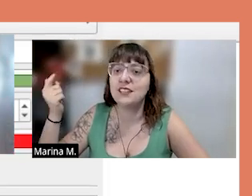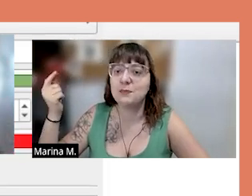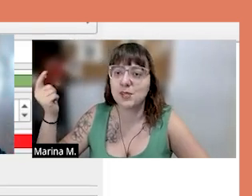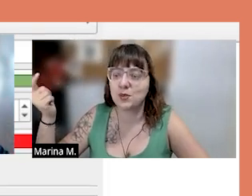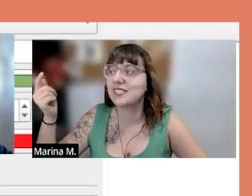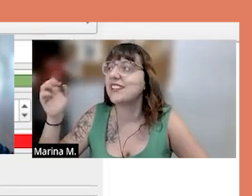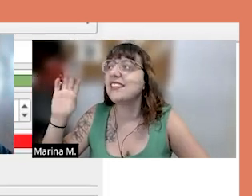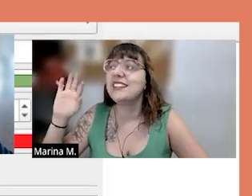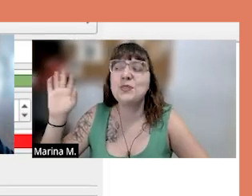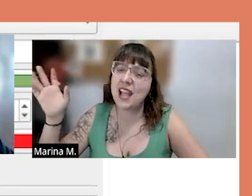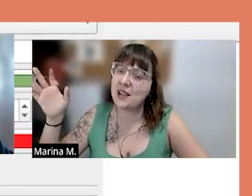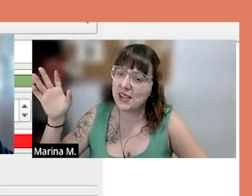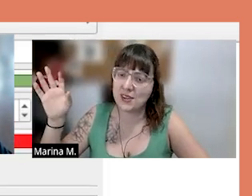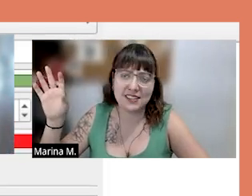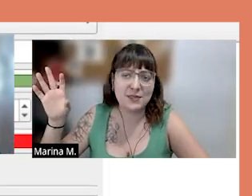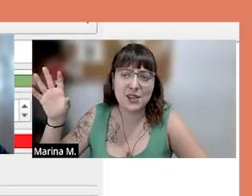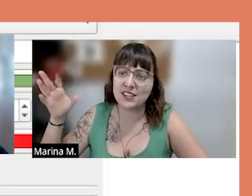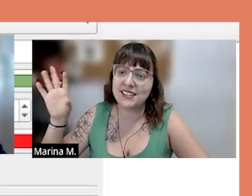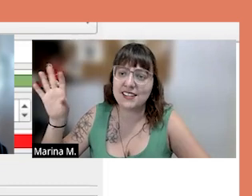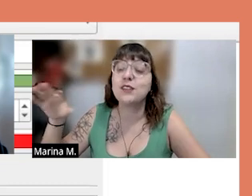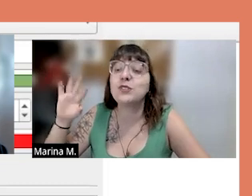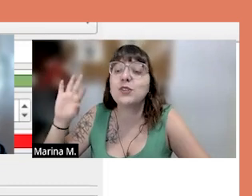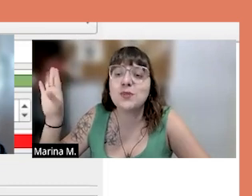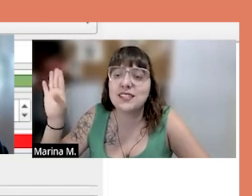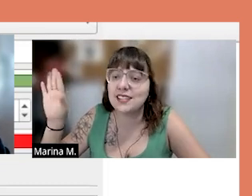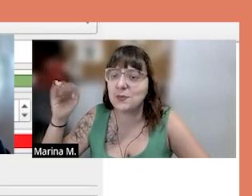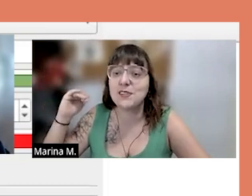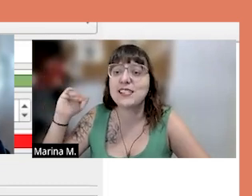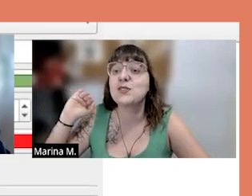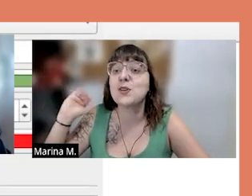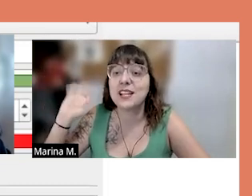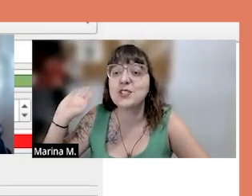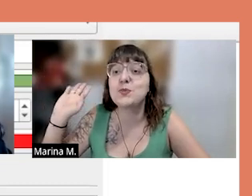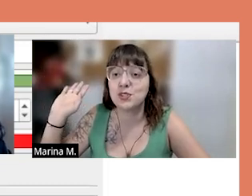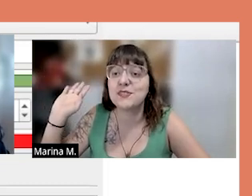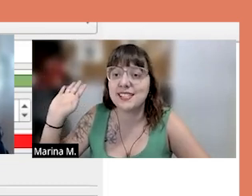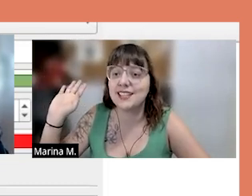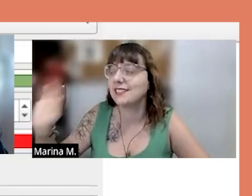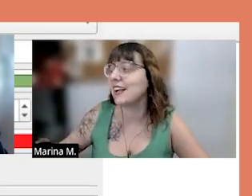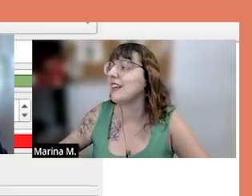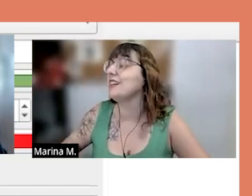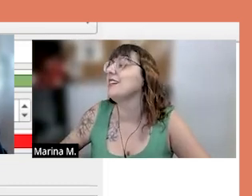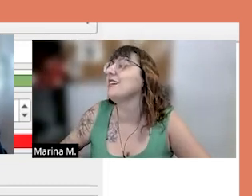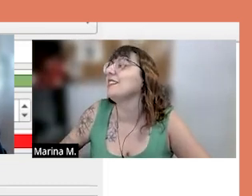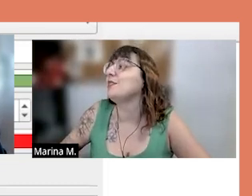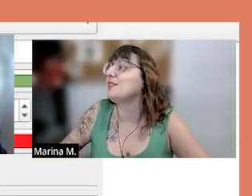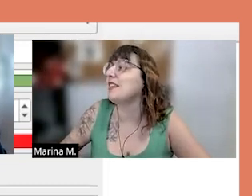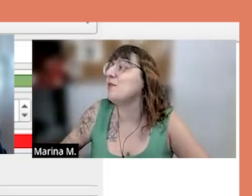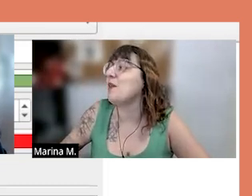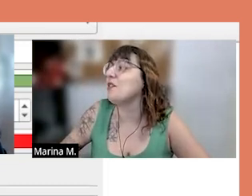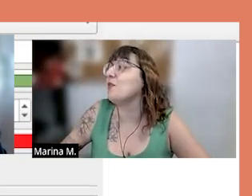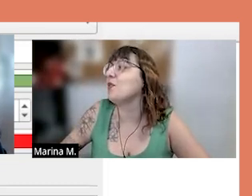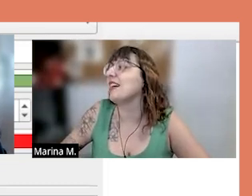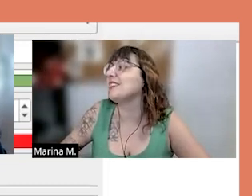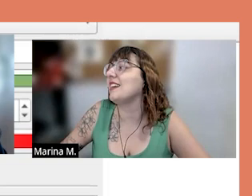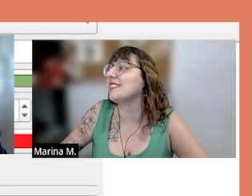100.007.820 pessoas. Não é a melhor intervalo, eu só tô mostrando para vocês como é que a gente pode fazer, tá? Então, intervalo